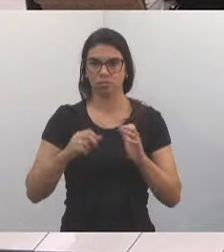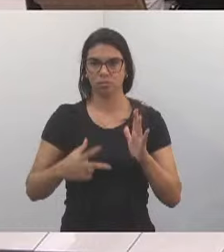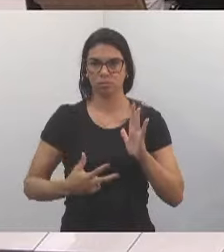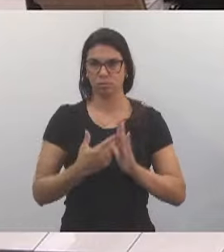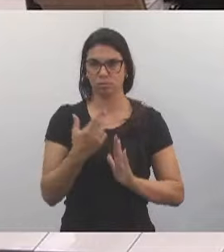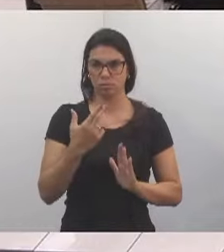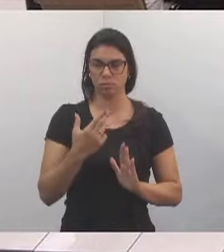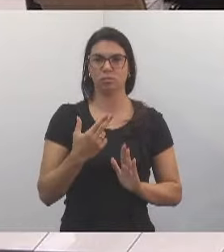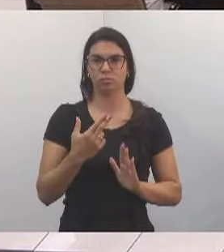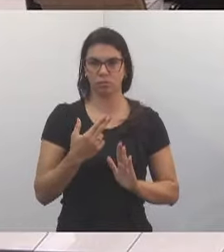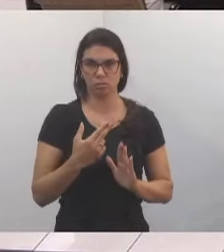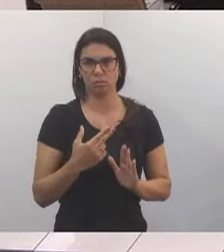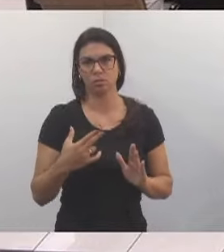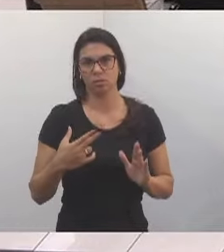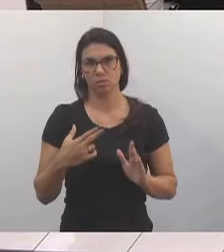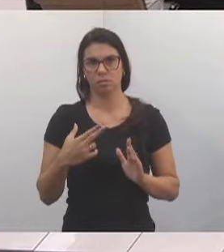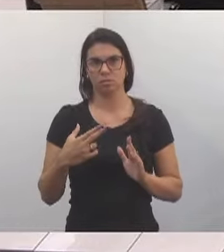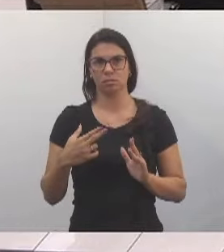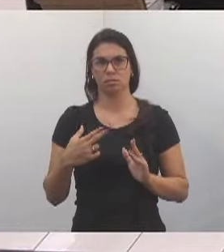alta complexidade.